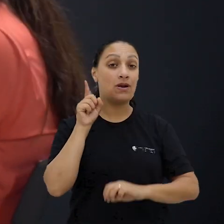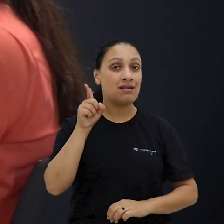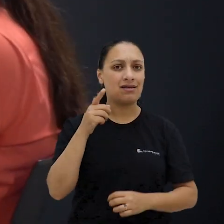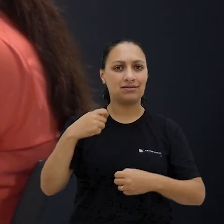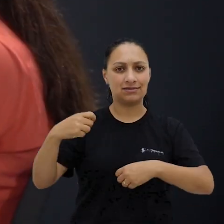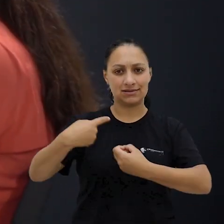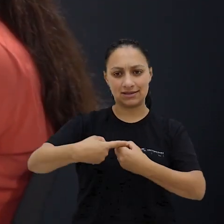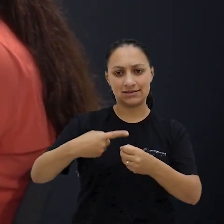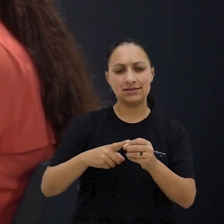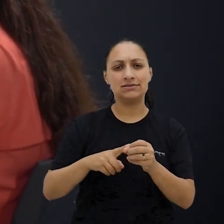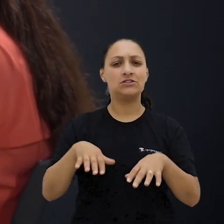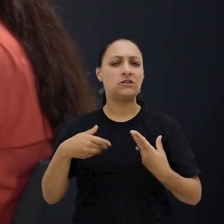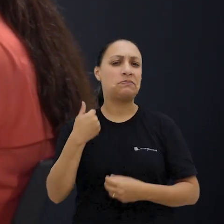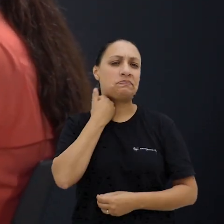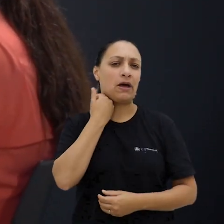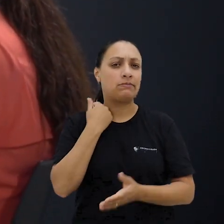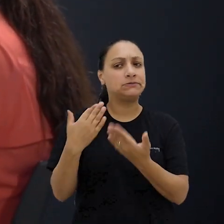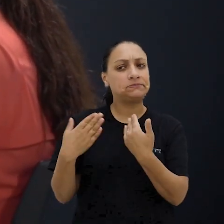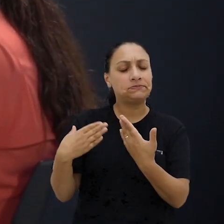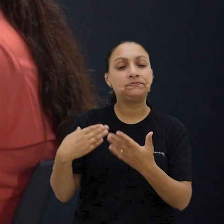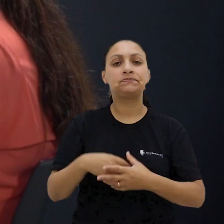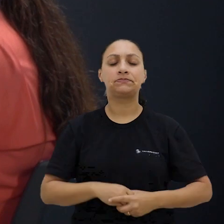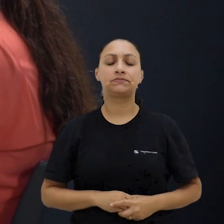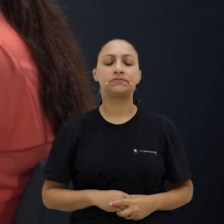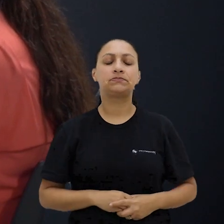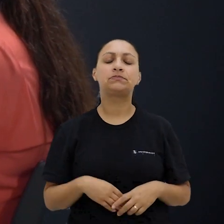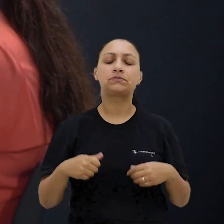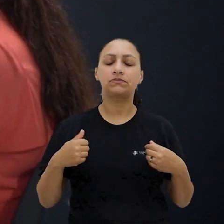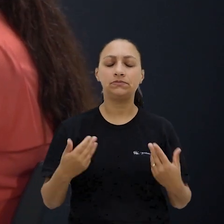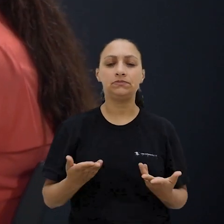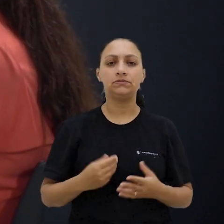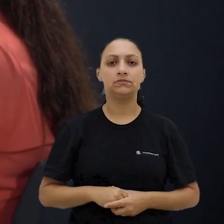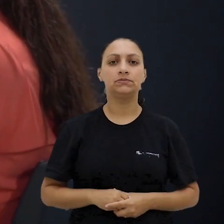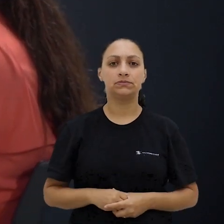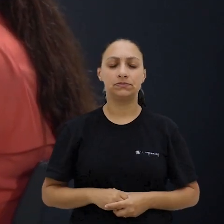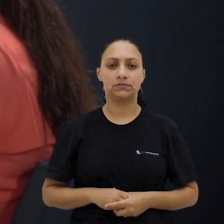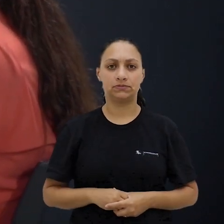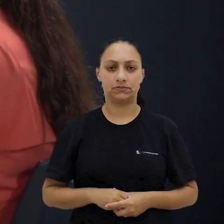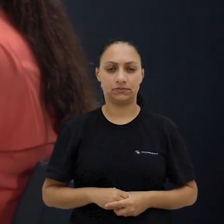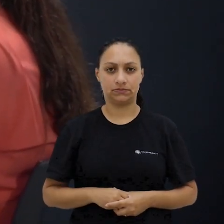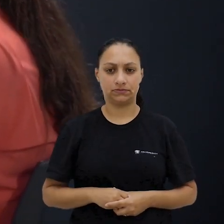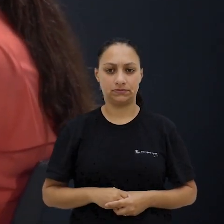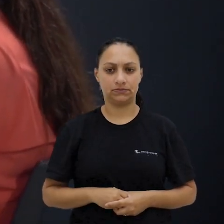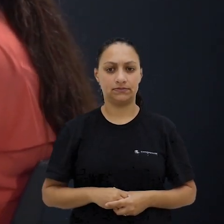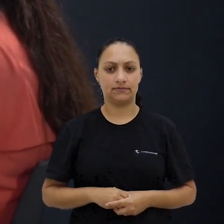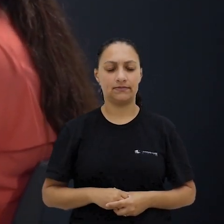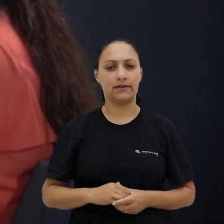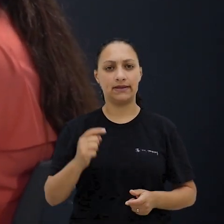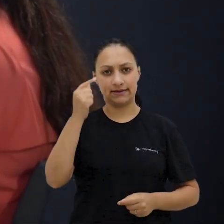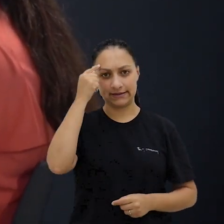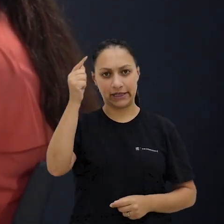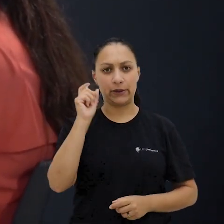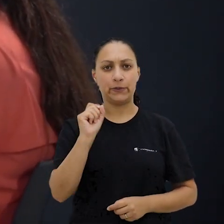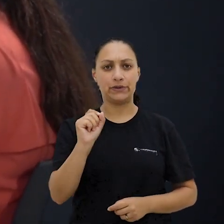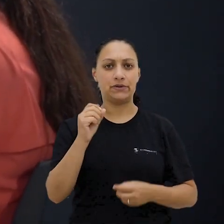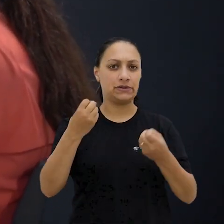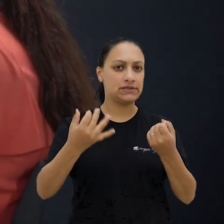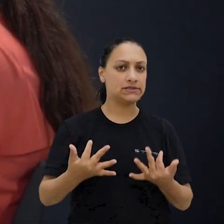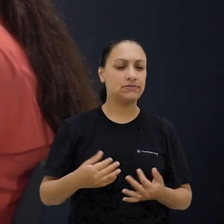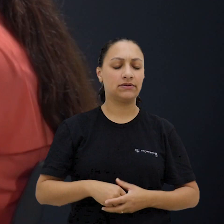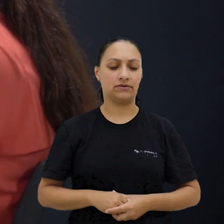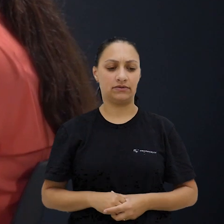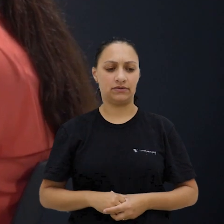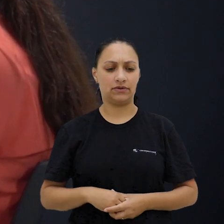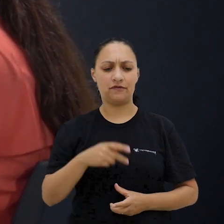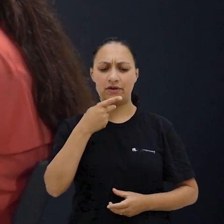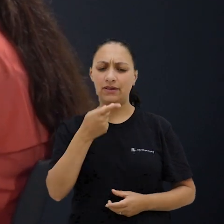aí a gente ali batendo um papo também. E aí a gente estava... o que eu queria falar era assim, que daí eu